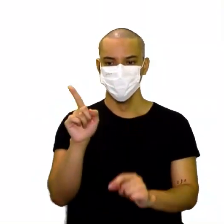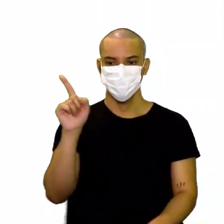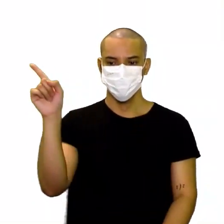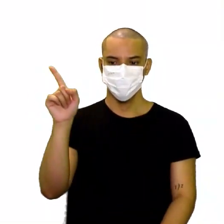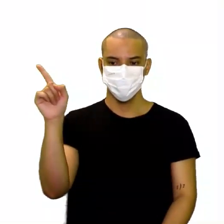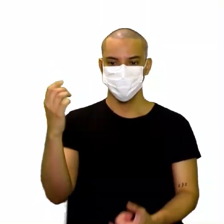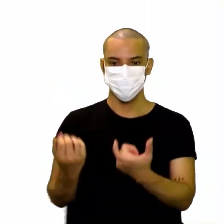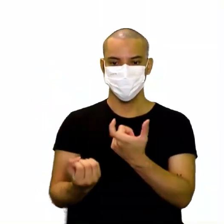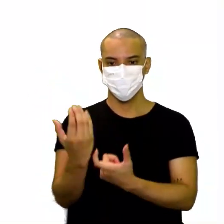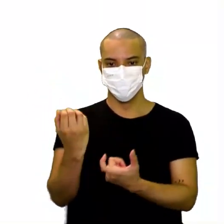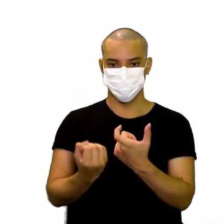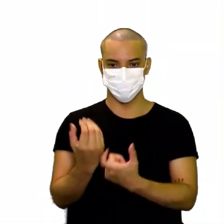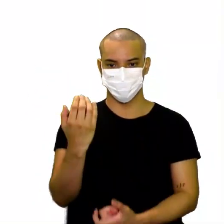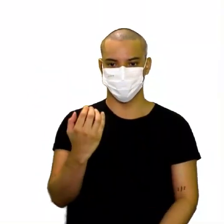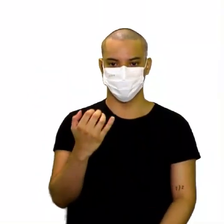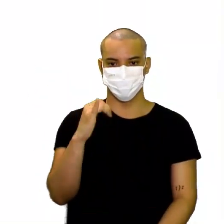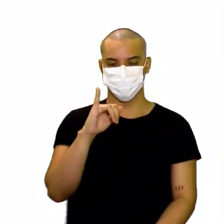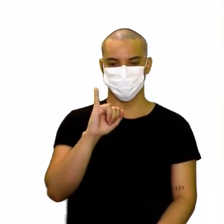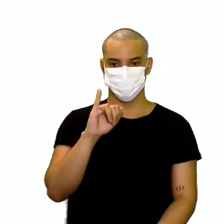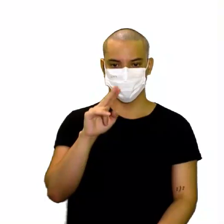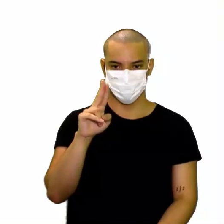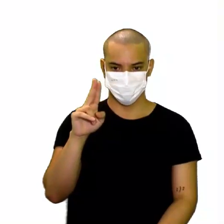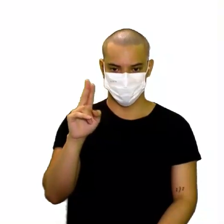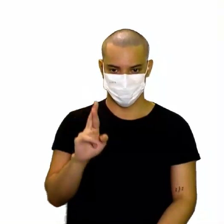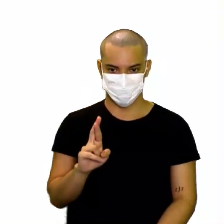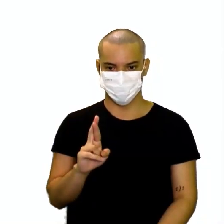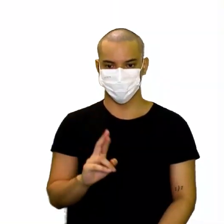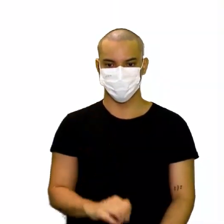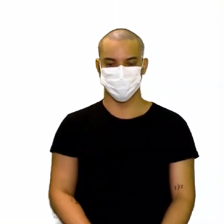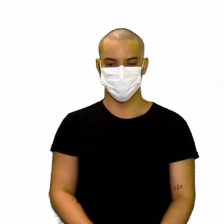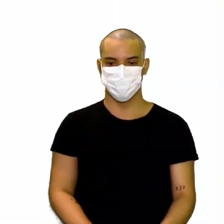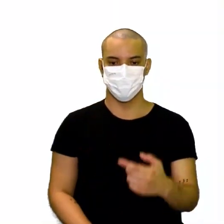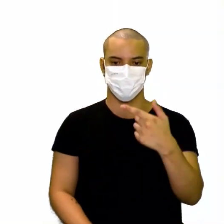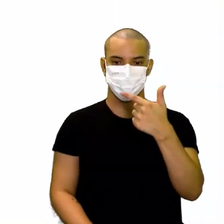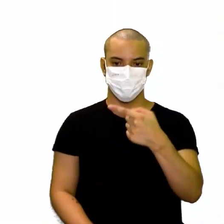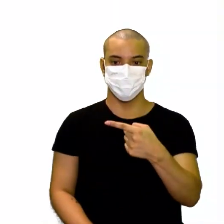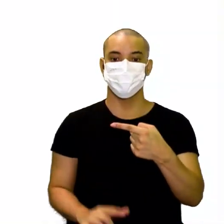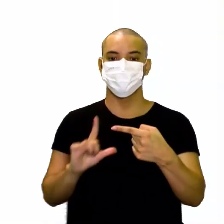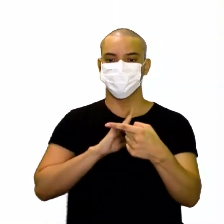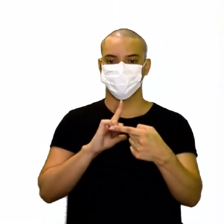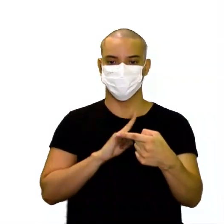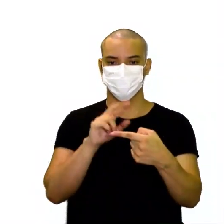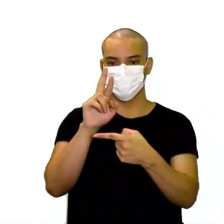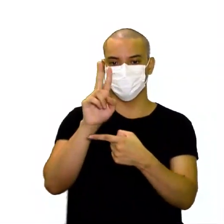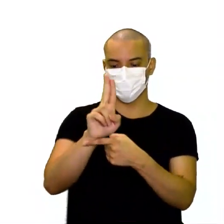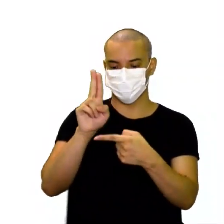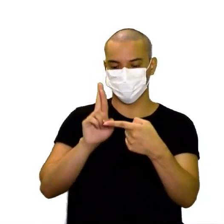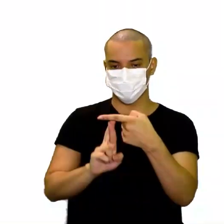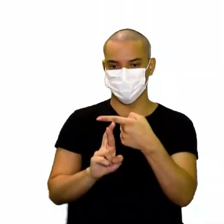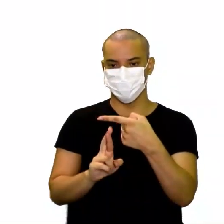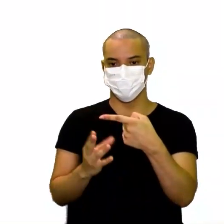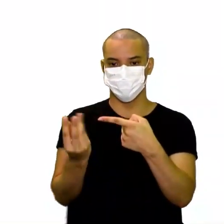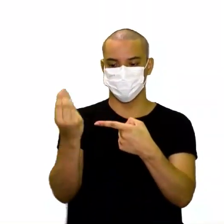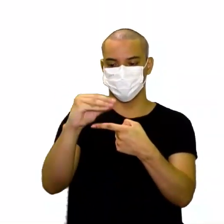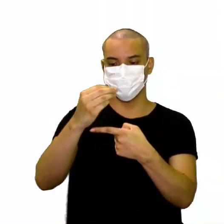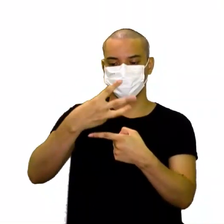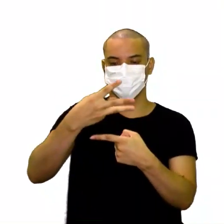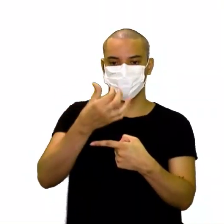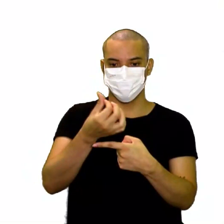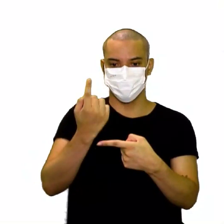ó, o RI, certo? Então, eu vou dividir a tensão sobre a resistência e vou achar